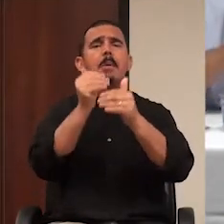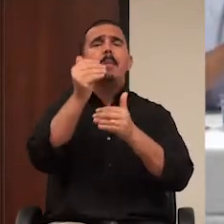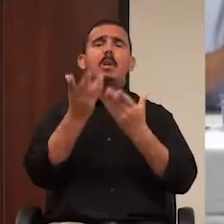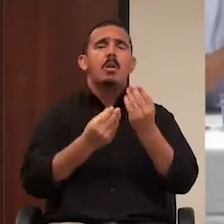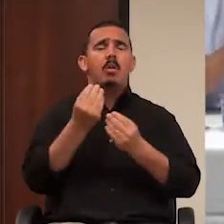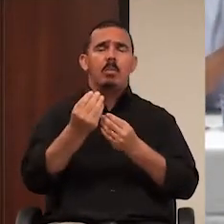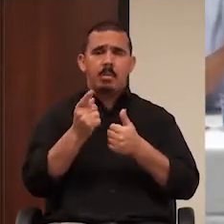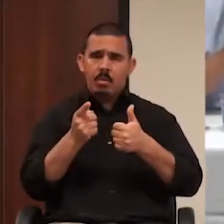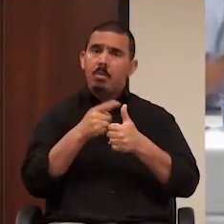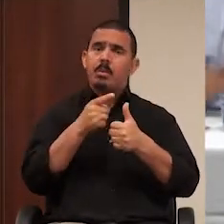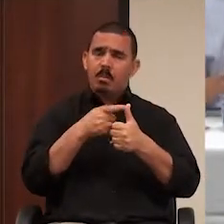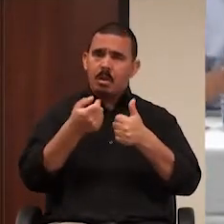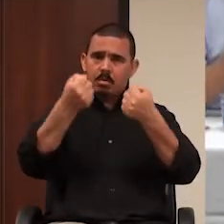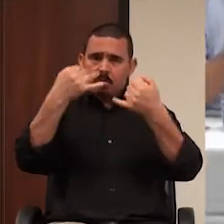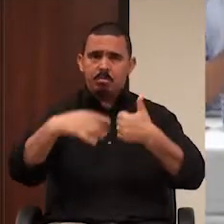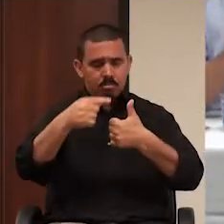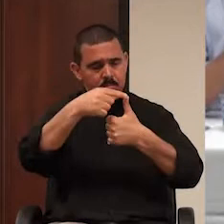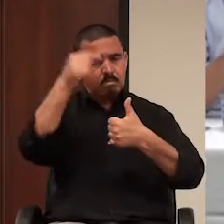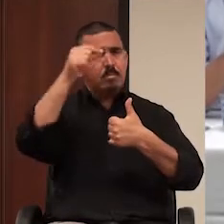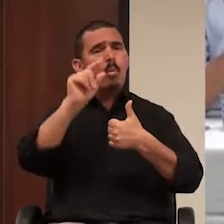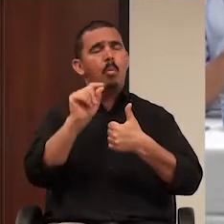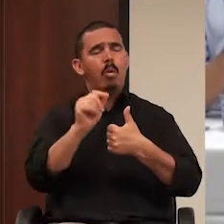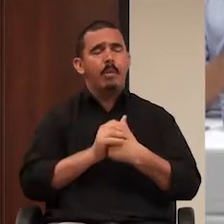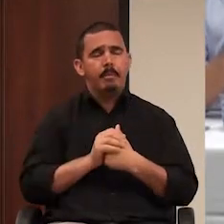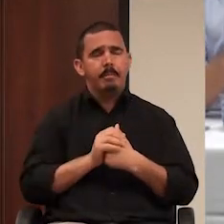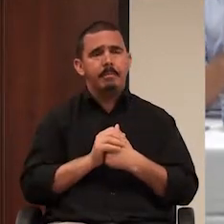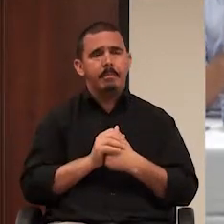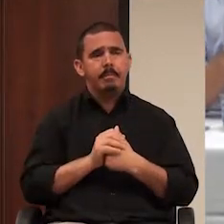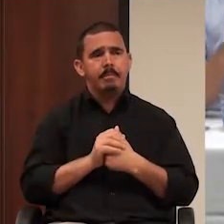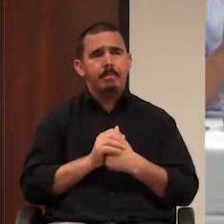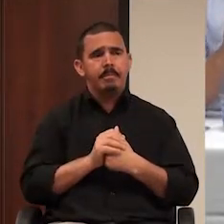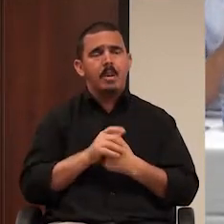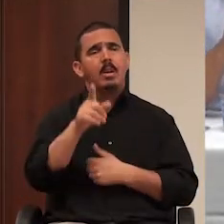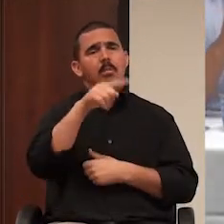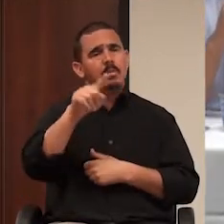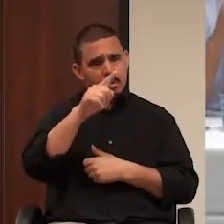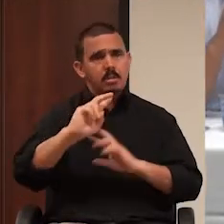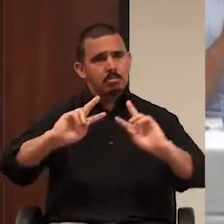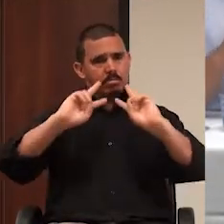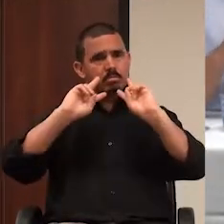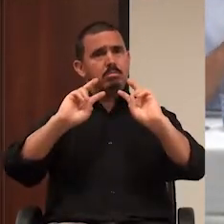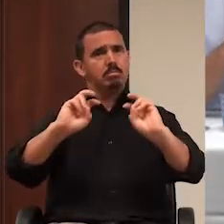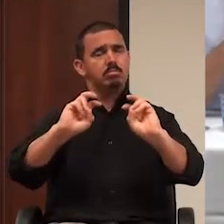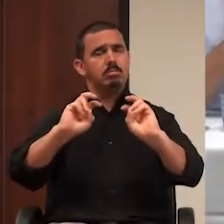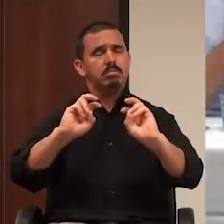Então, a primeira observação é, e aí vocês já vão perceber que